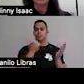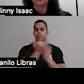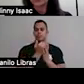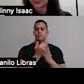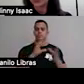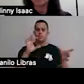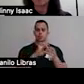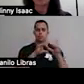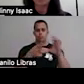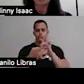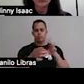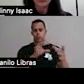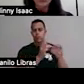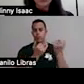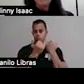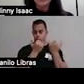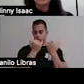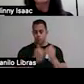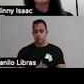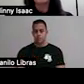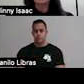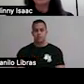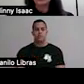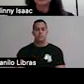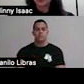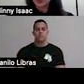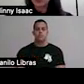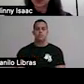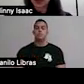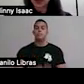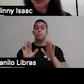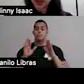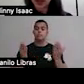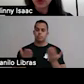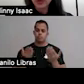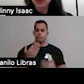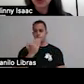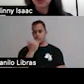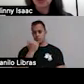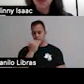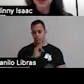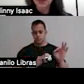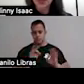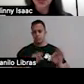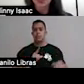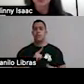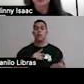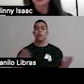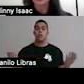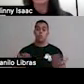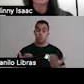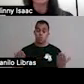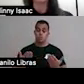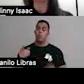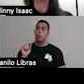maior conectividade. Mas na nossa dieta moderna, o que a gente tem hoje, o quadro que a gente tem hoje é